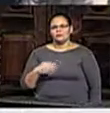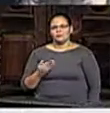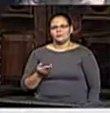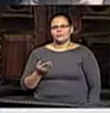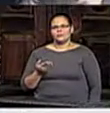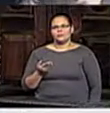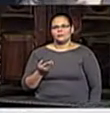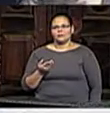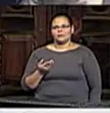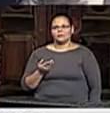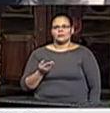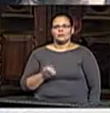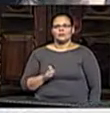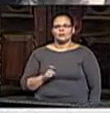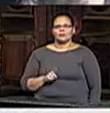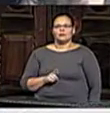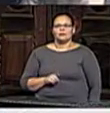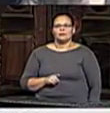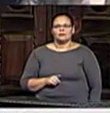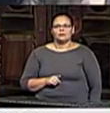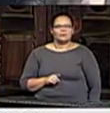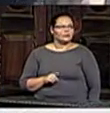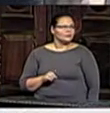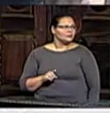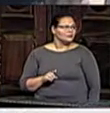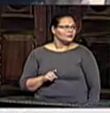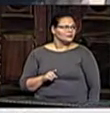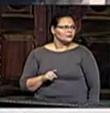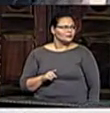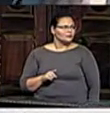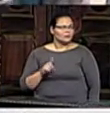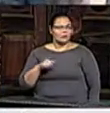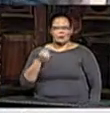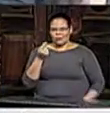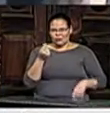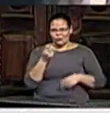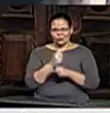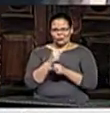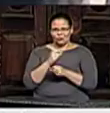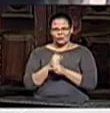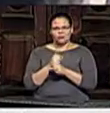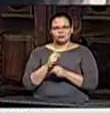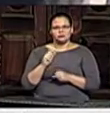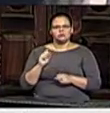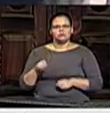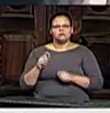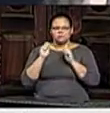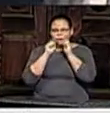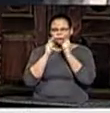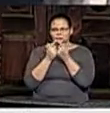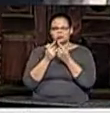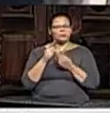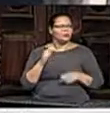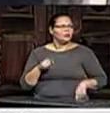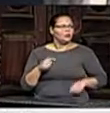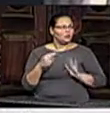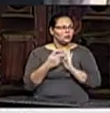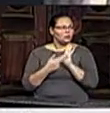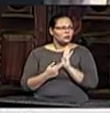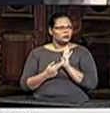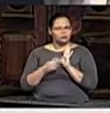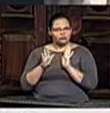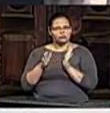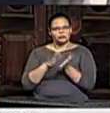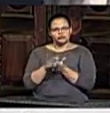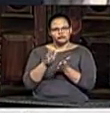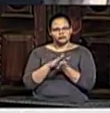Eu desafio a provar que o custo do parlamento é de 1 bilhão e 400. Os relatórios estão